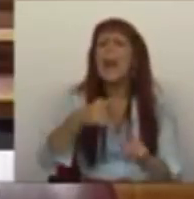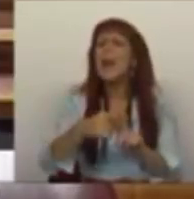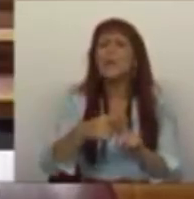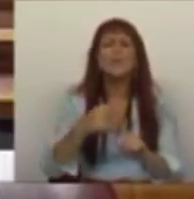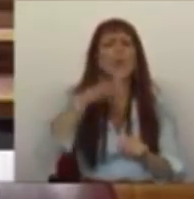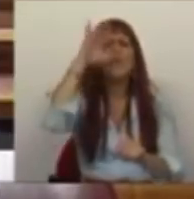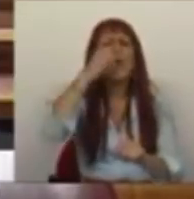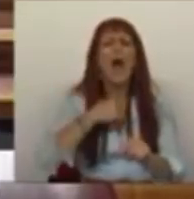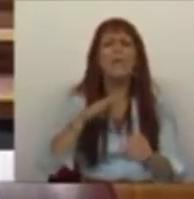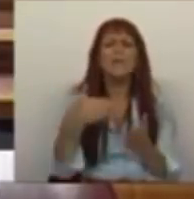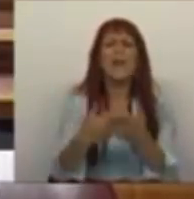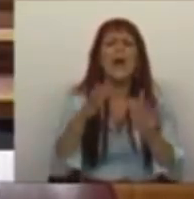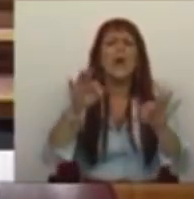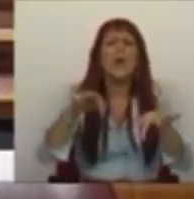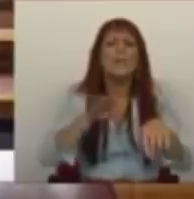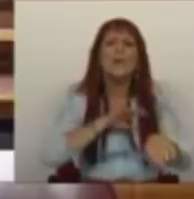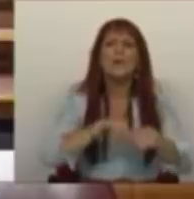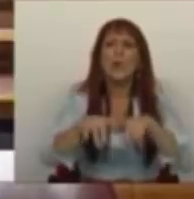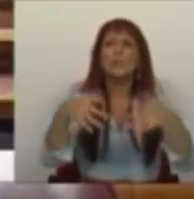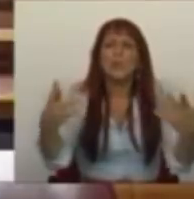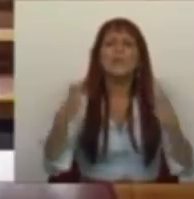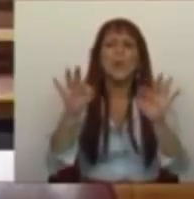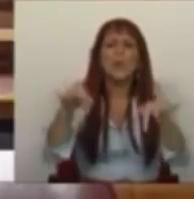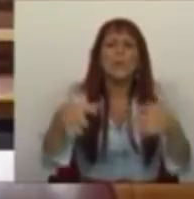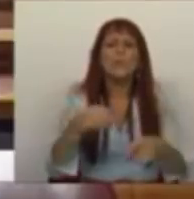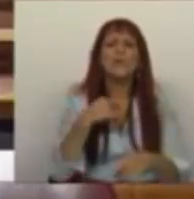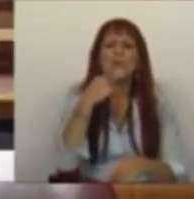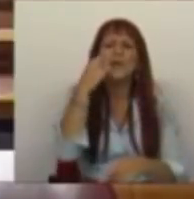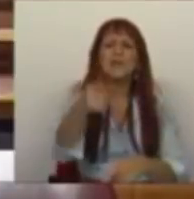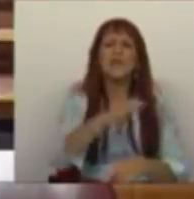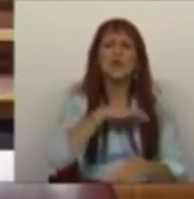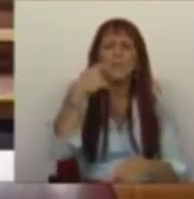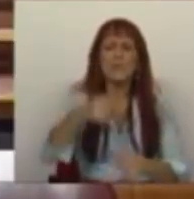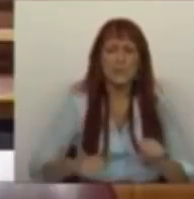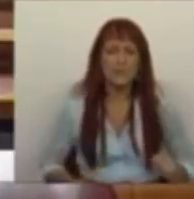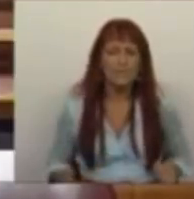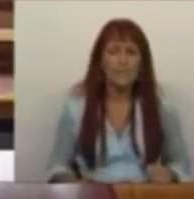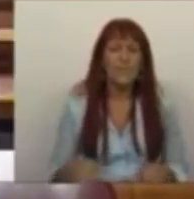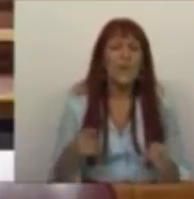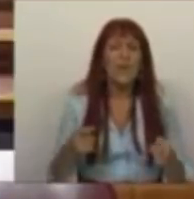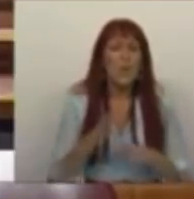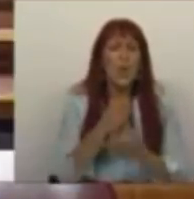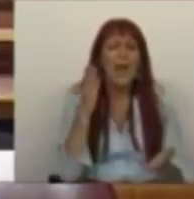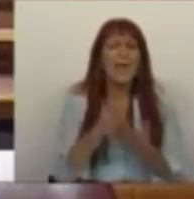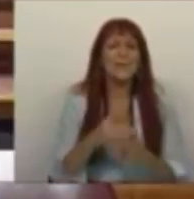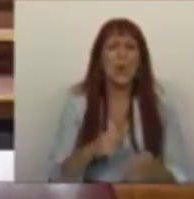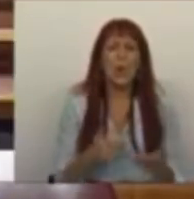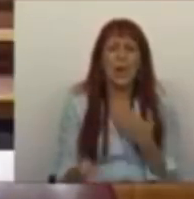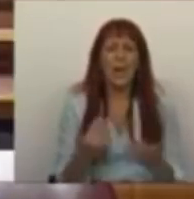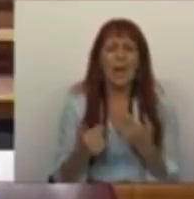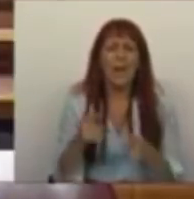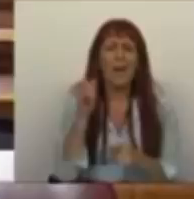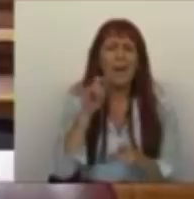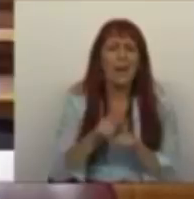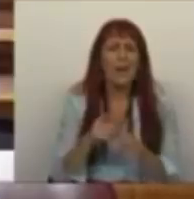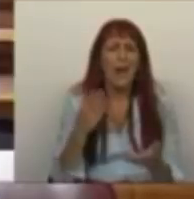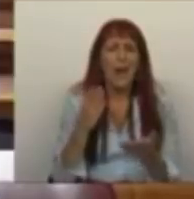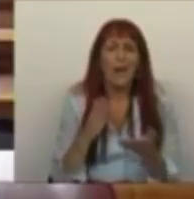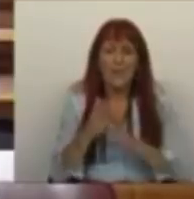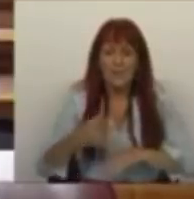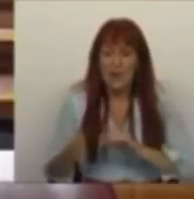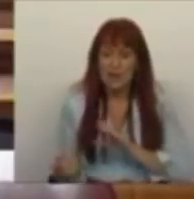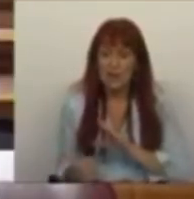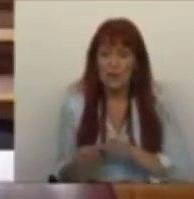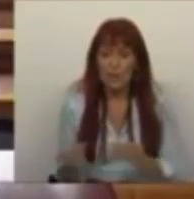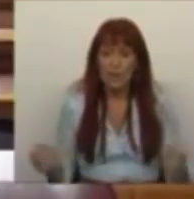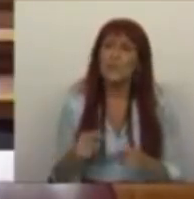que é que o Estado quer fazer. Peço para concluir, com este... Sr. Deputado. Vou concluir dizendo o seguinte, Sr. Presidente, que já não bastava a sangria anual que temos através do Fundo de Resolução,